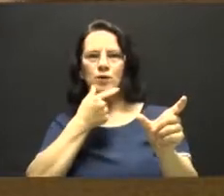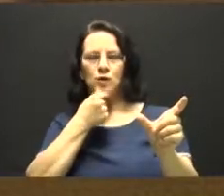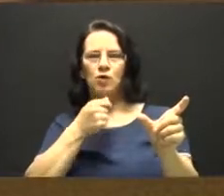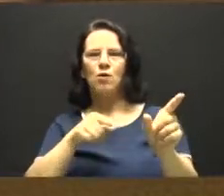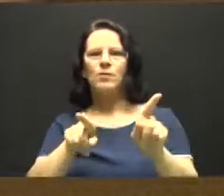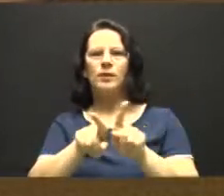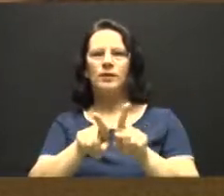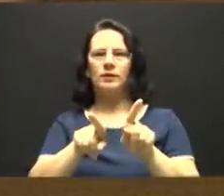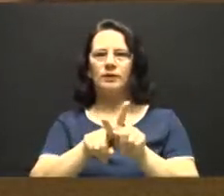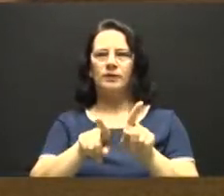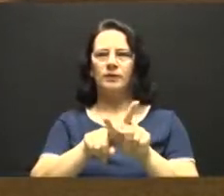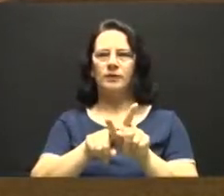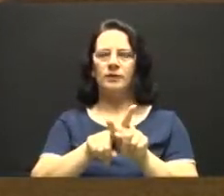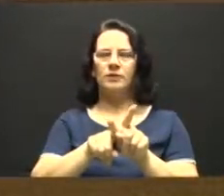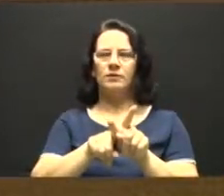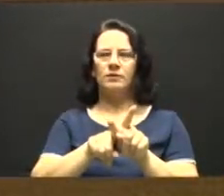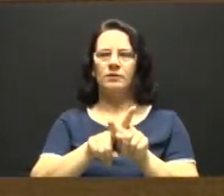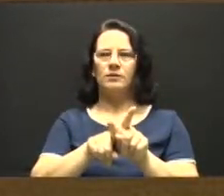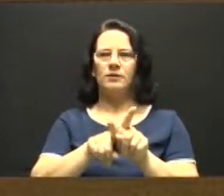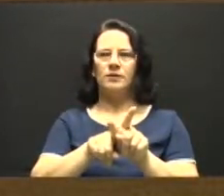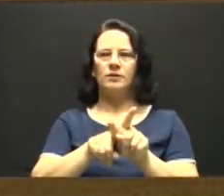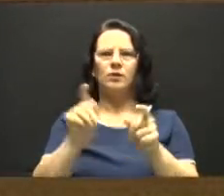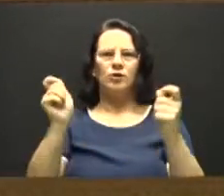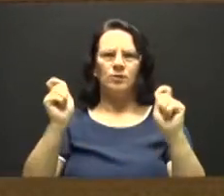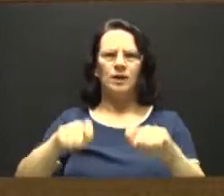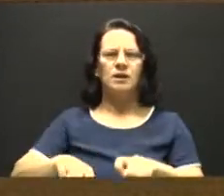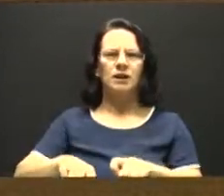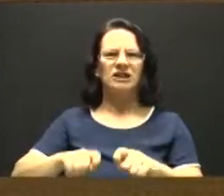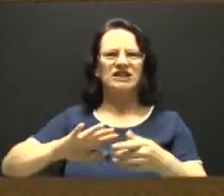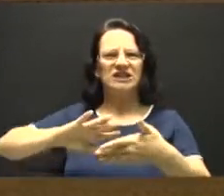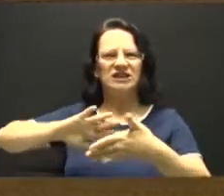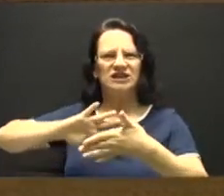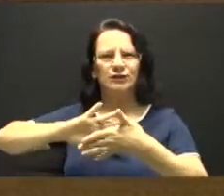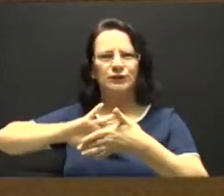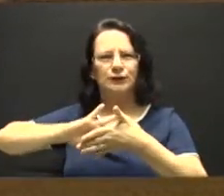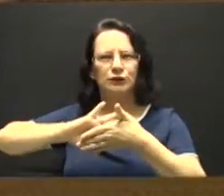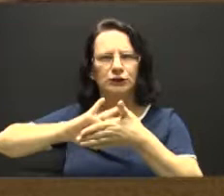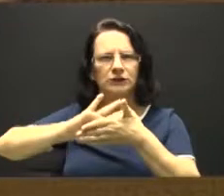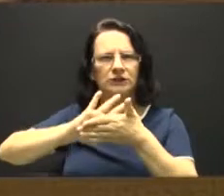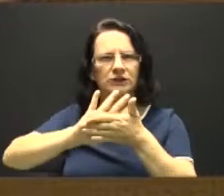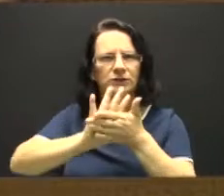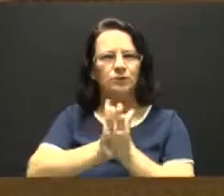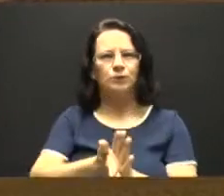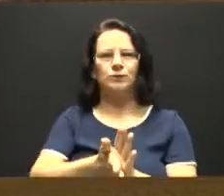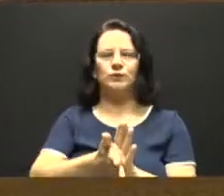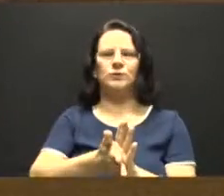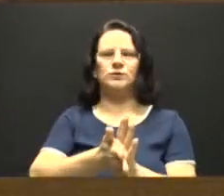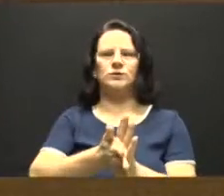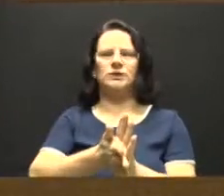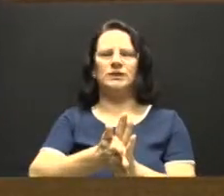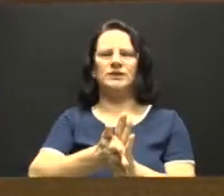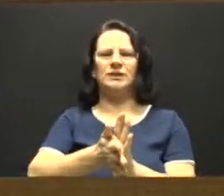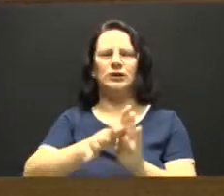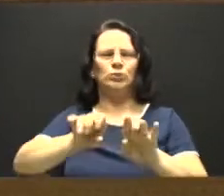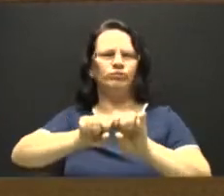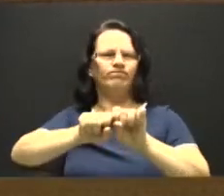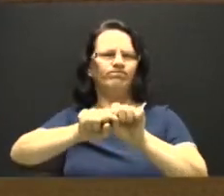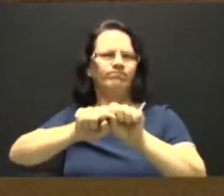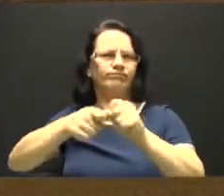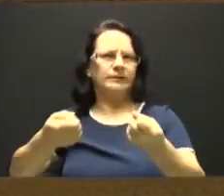também a sua capacidade sombria de destruir arrasar desconcertar